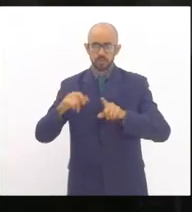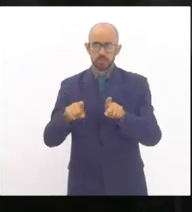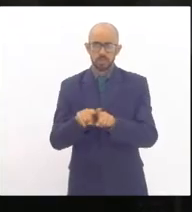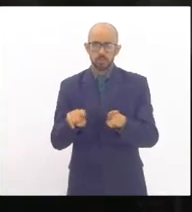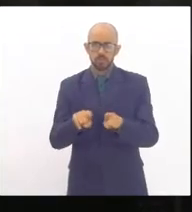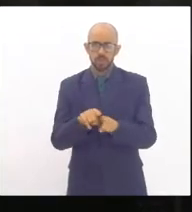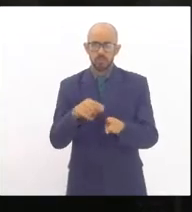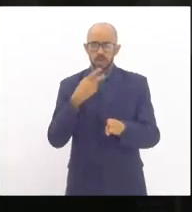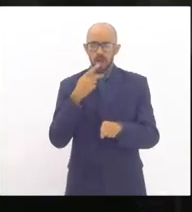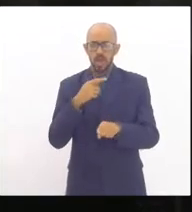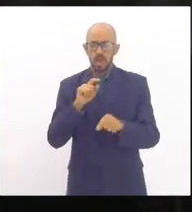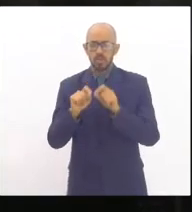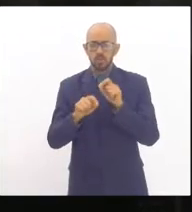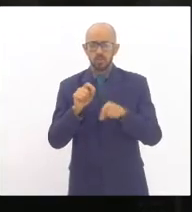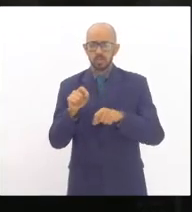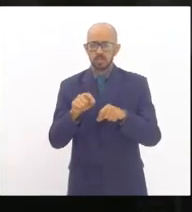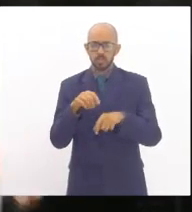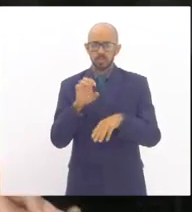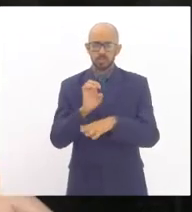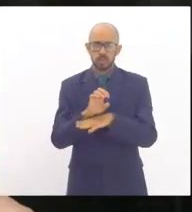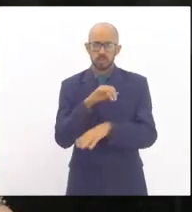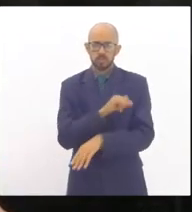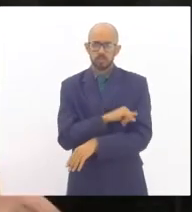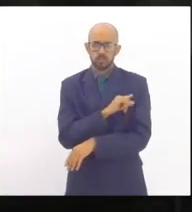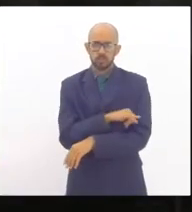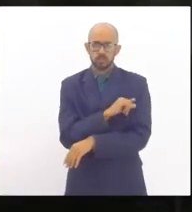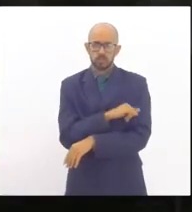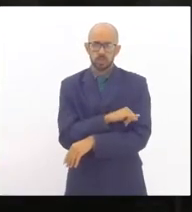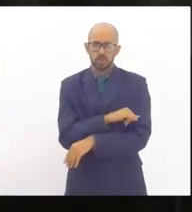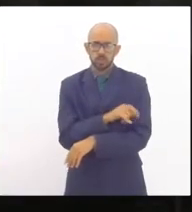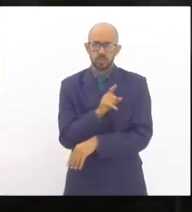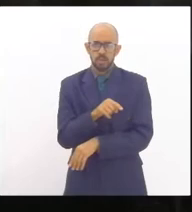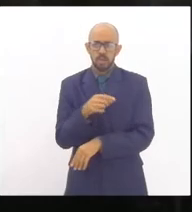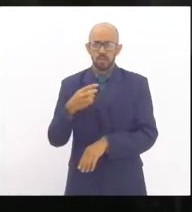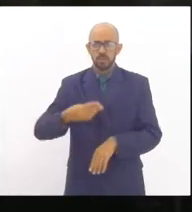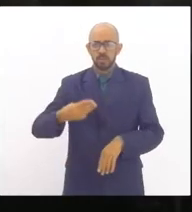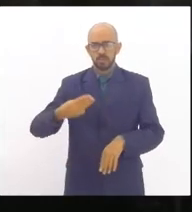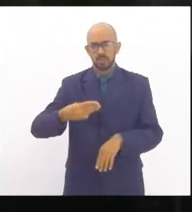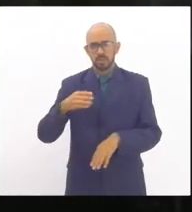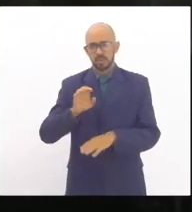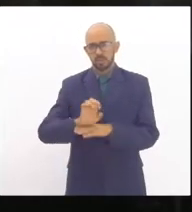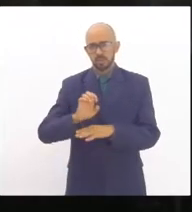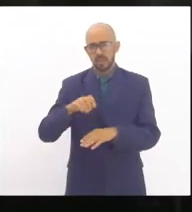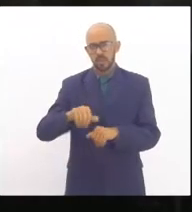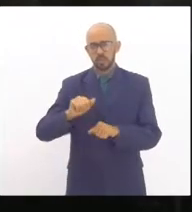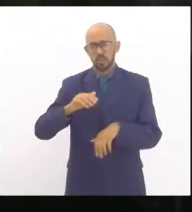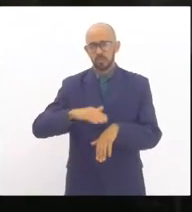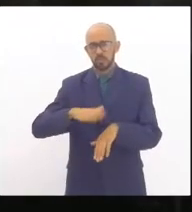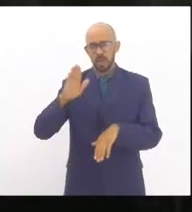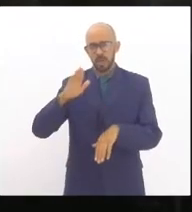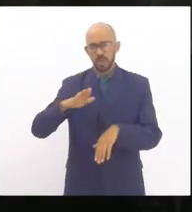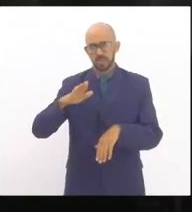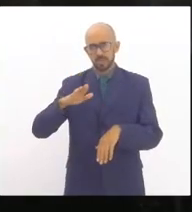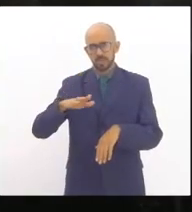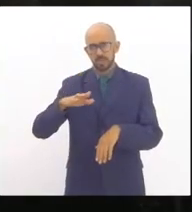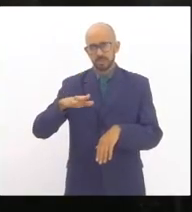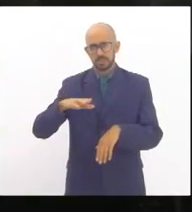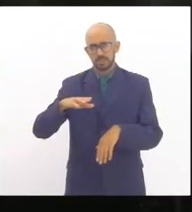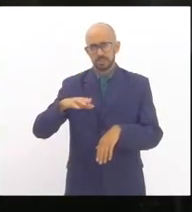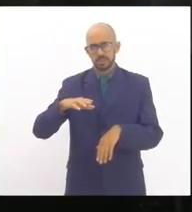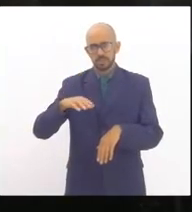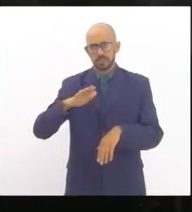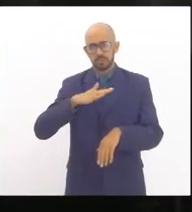também Diga que o Estado do Rio de Janeiro né é o terceiro estado com maior maior